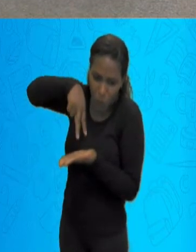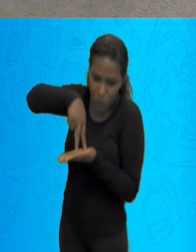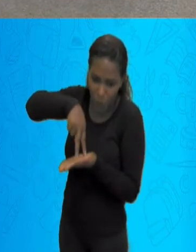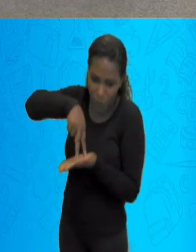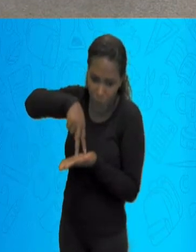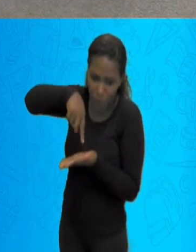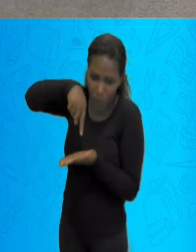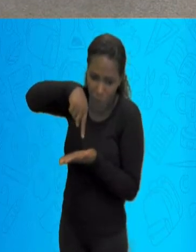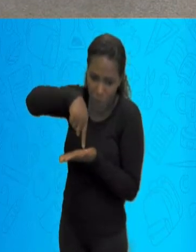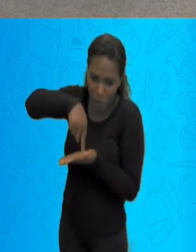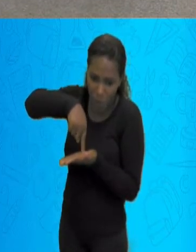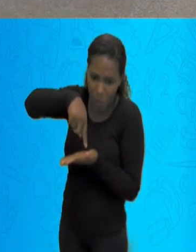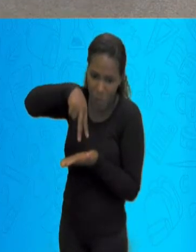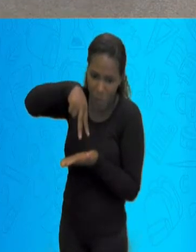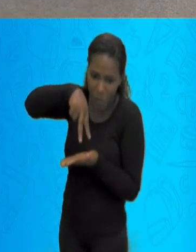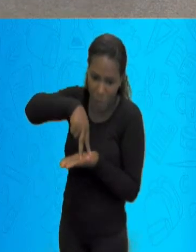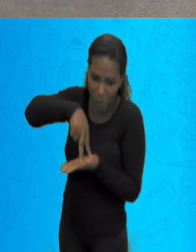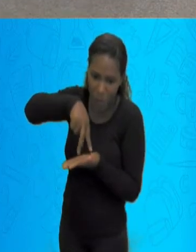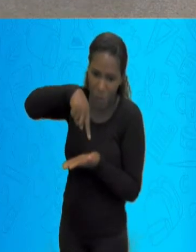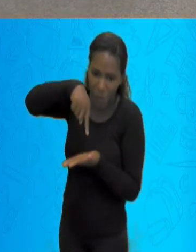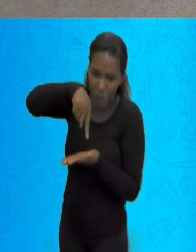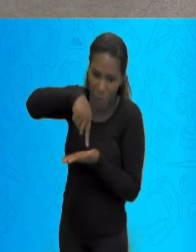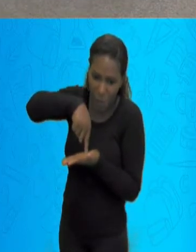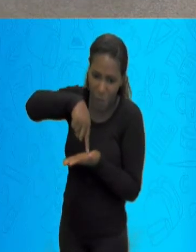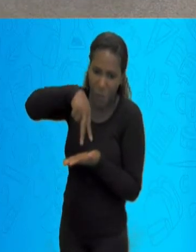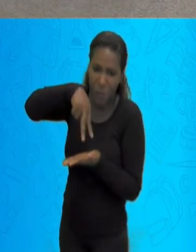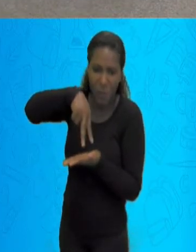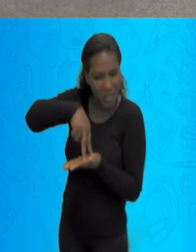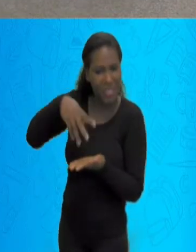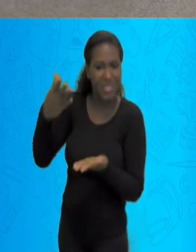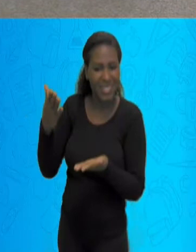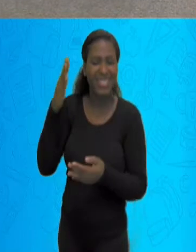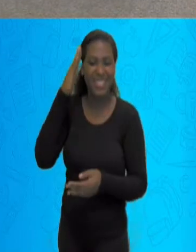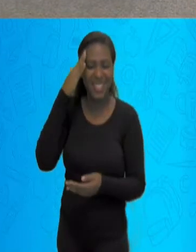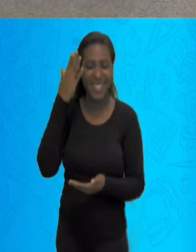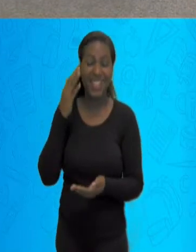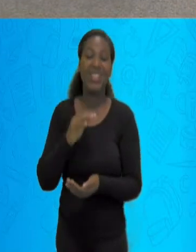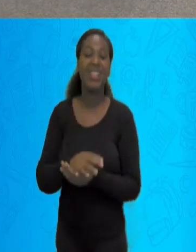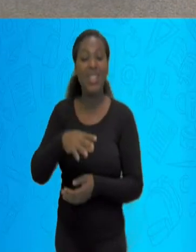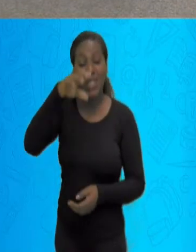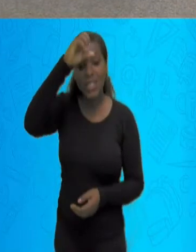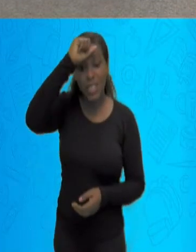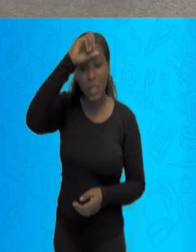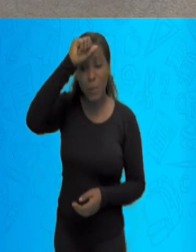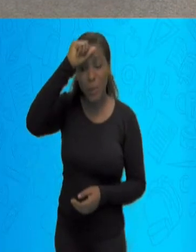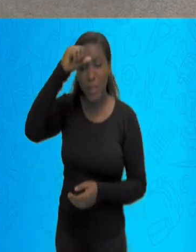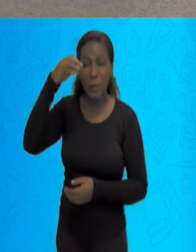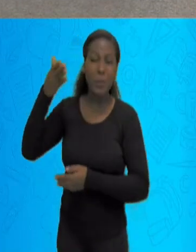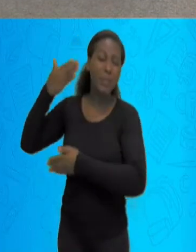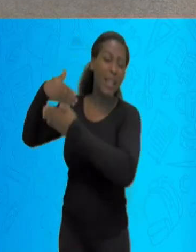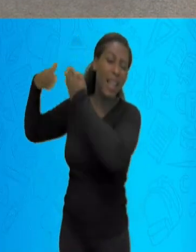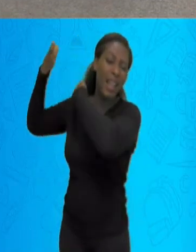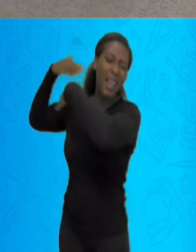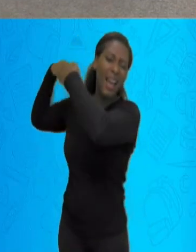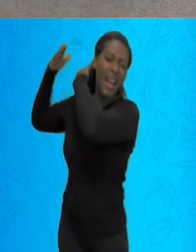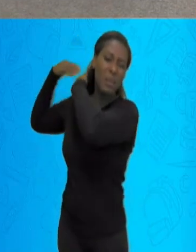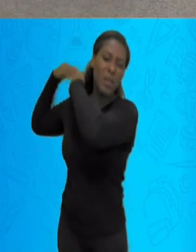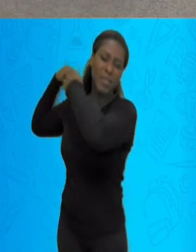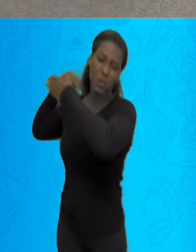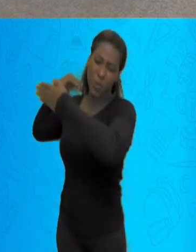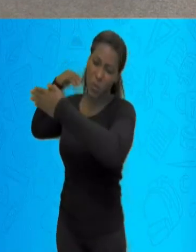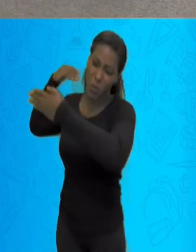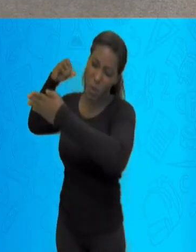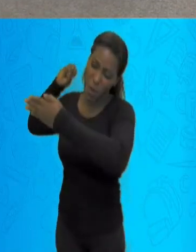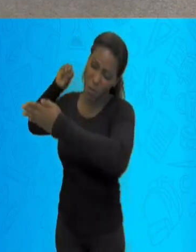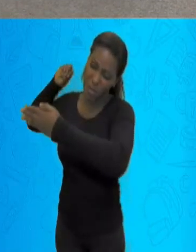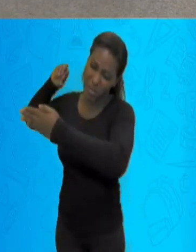brincou, a gente faz isso com os nossos filhos, nós aprendemos com os nossos avós, por isso que eles são passados de geração em